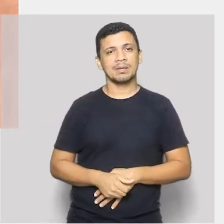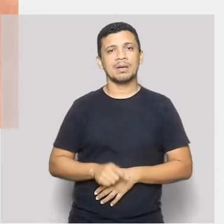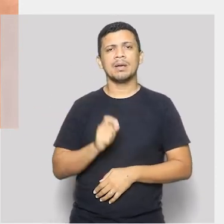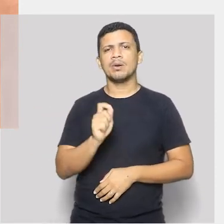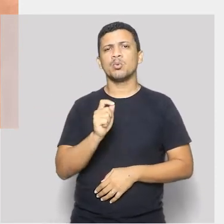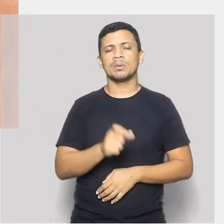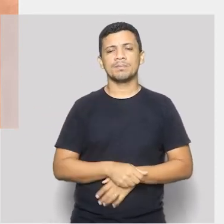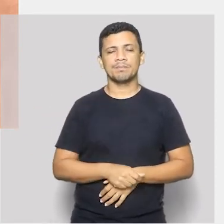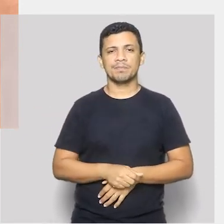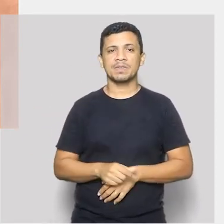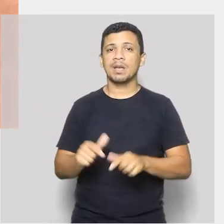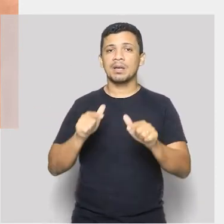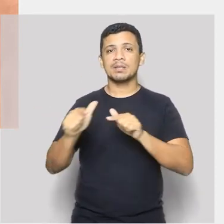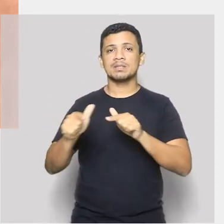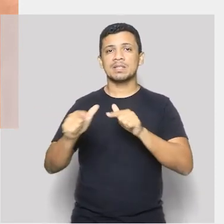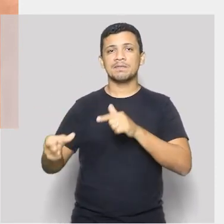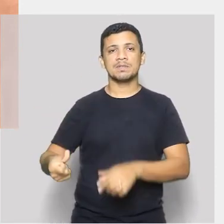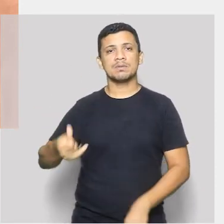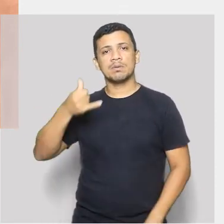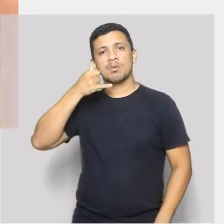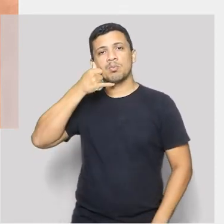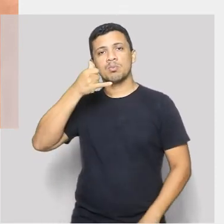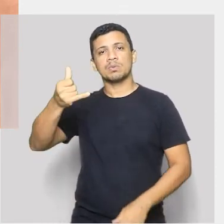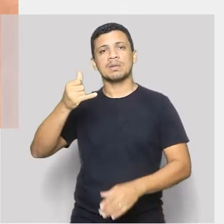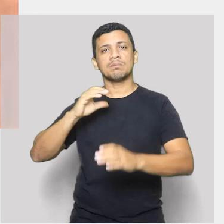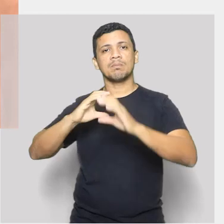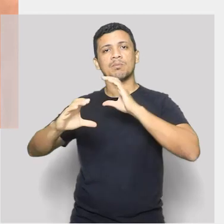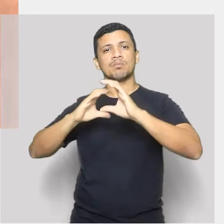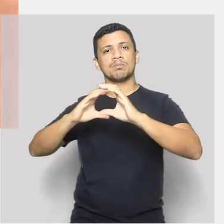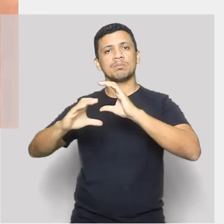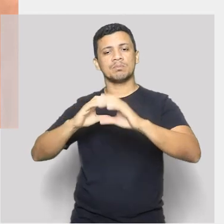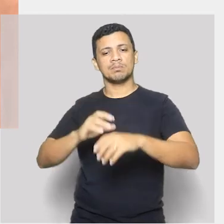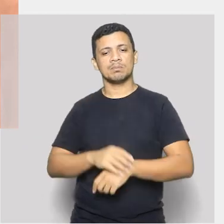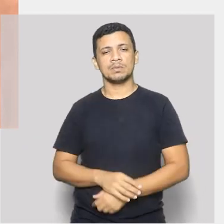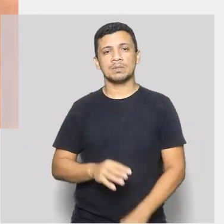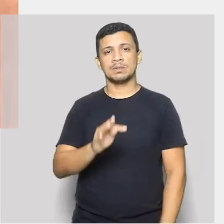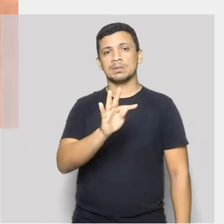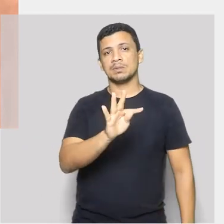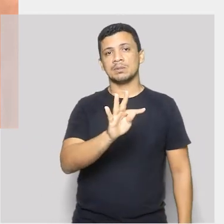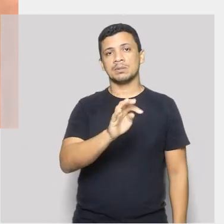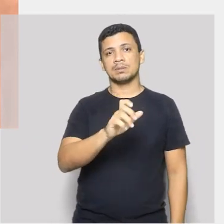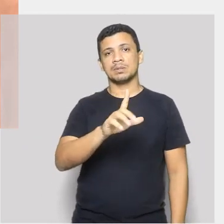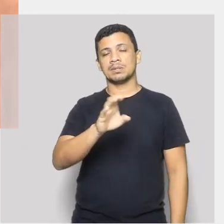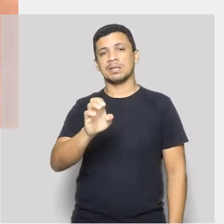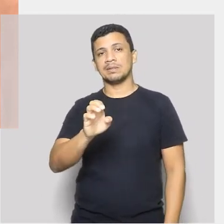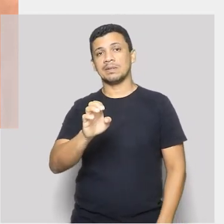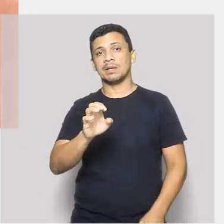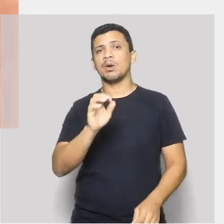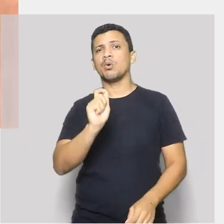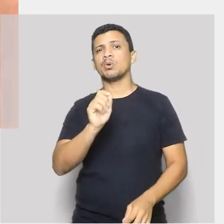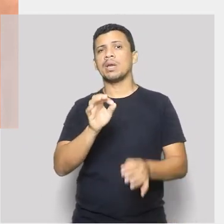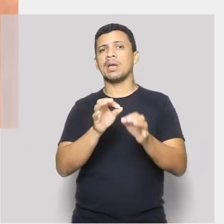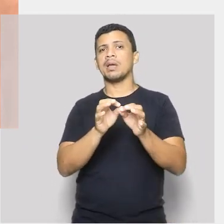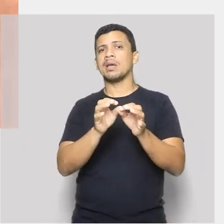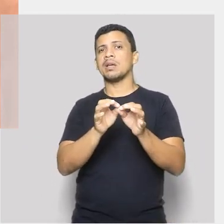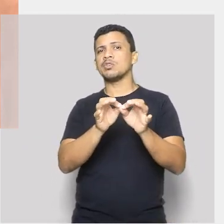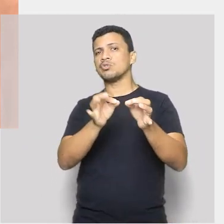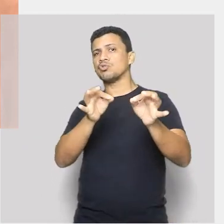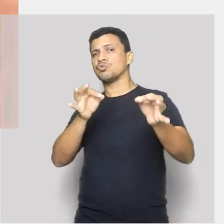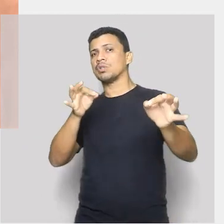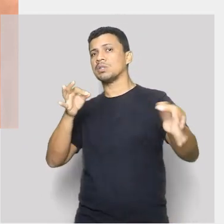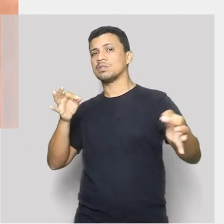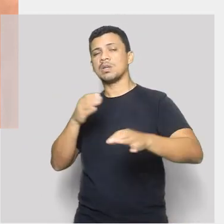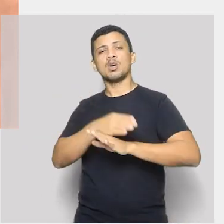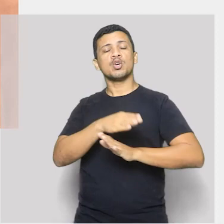que são os serviços de telecomunicações. Ora, a palavra tele significa à distância, então é toda a